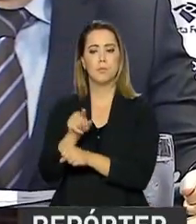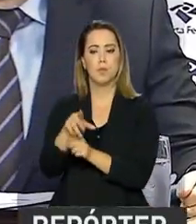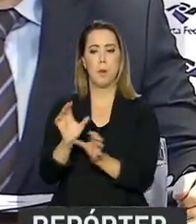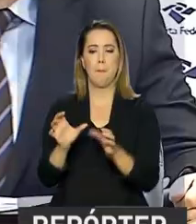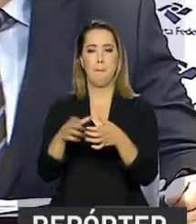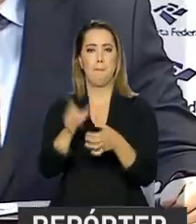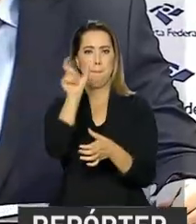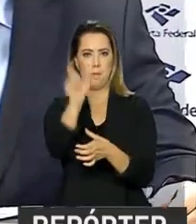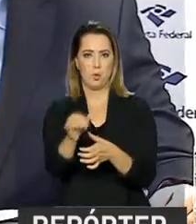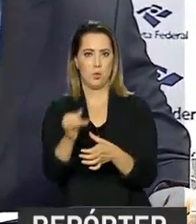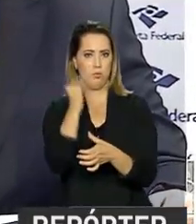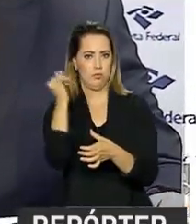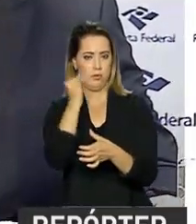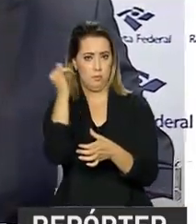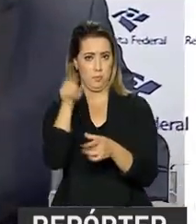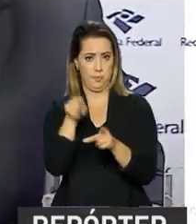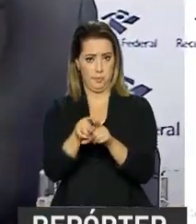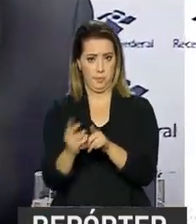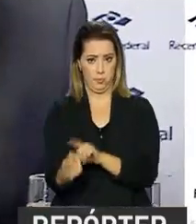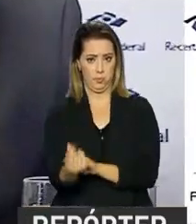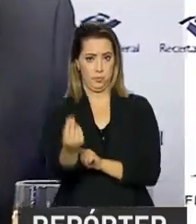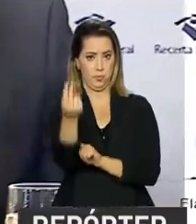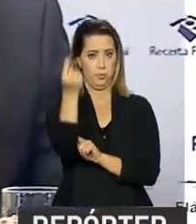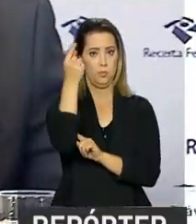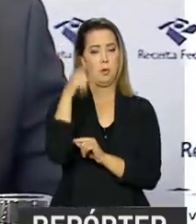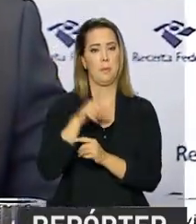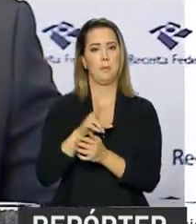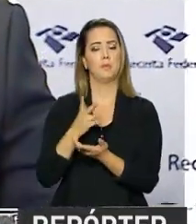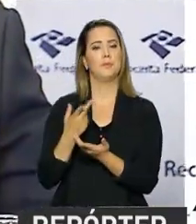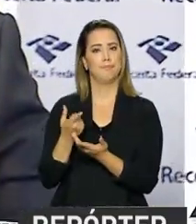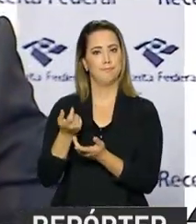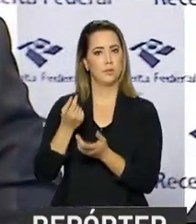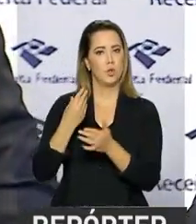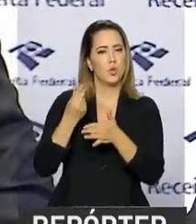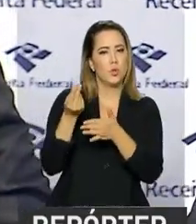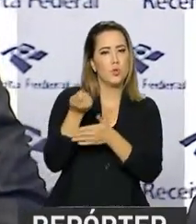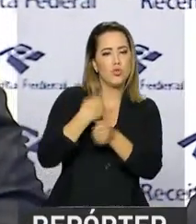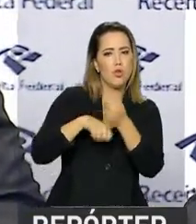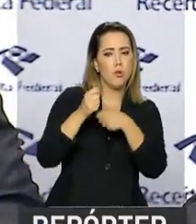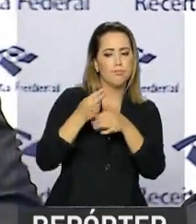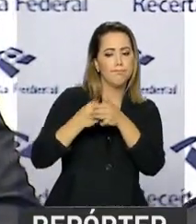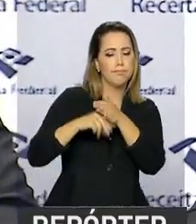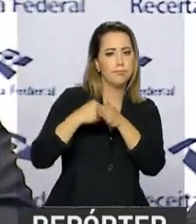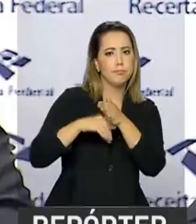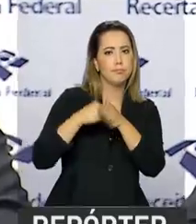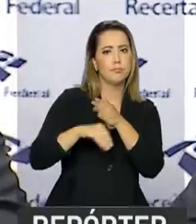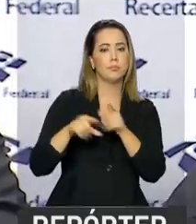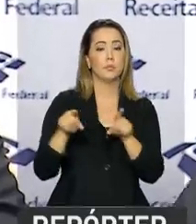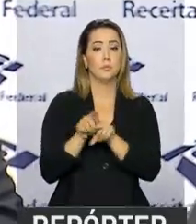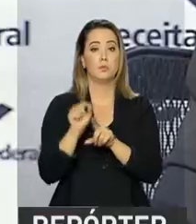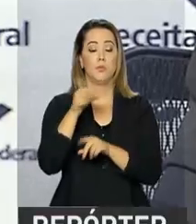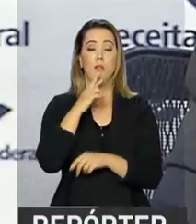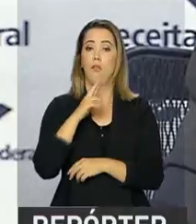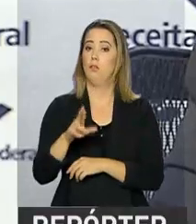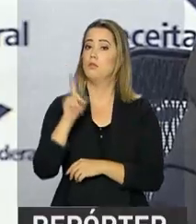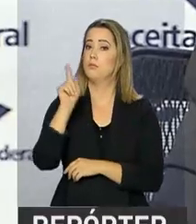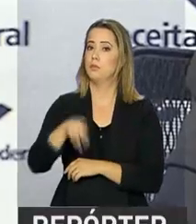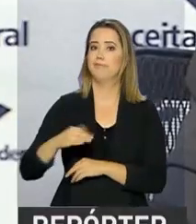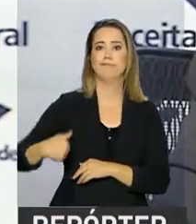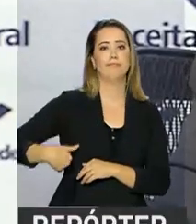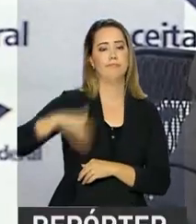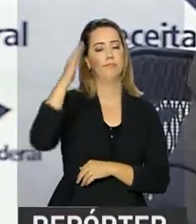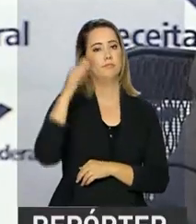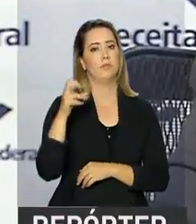contribuintes com atenção especial para aqueles que só negam as contribuições previdenciárias O resultado é um